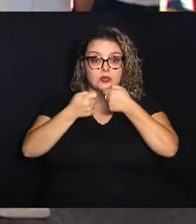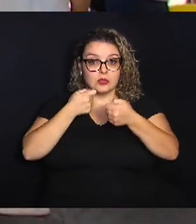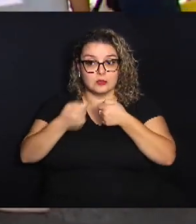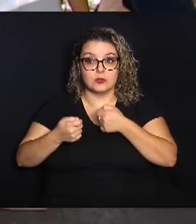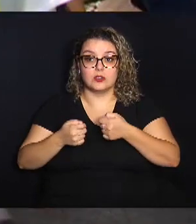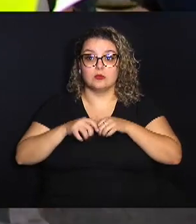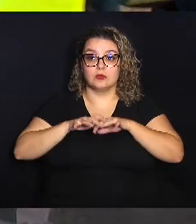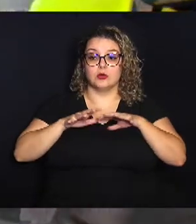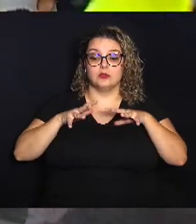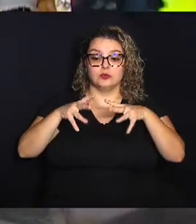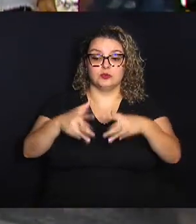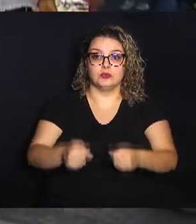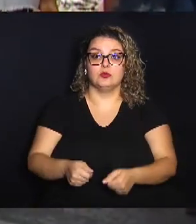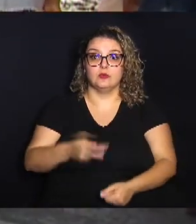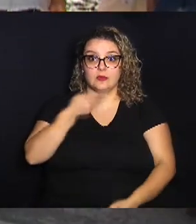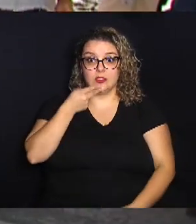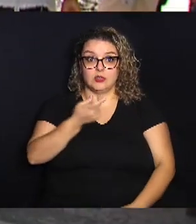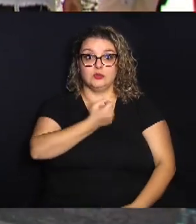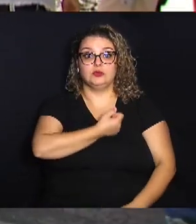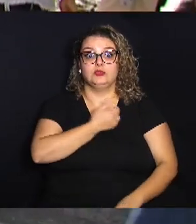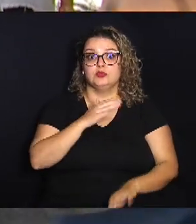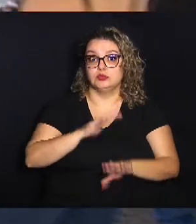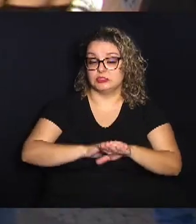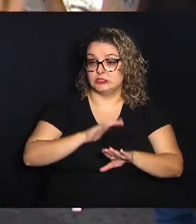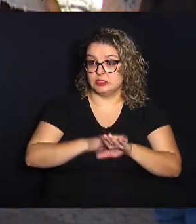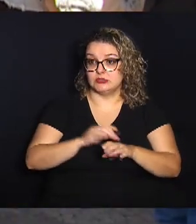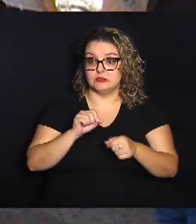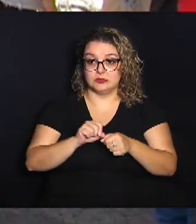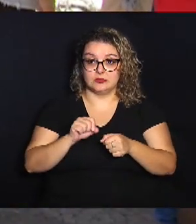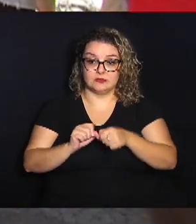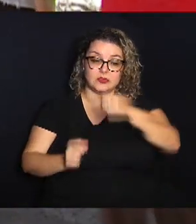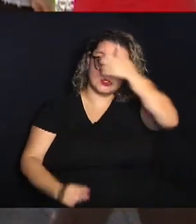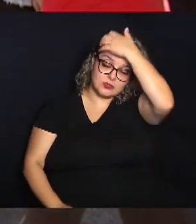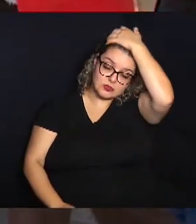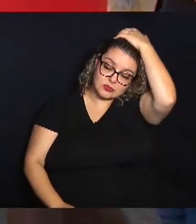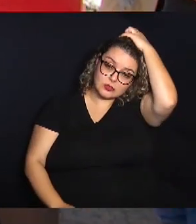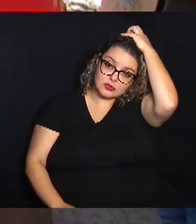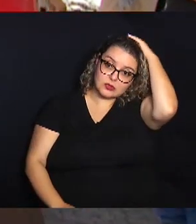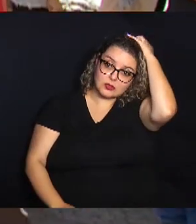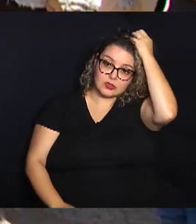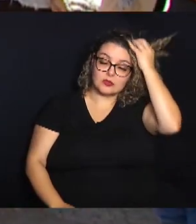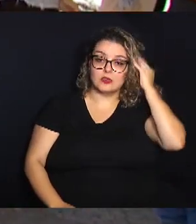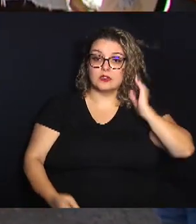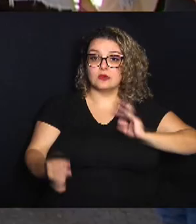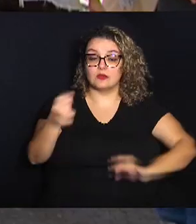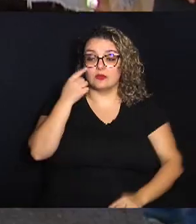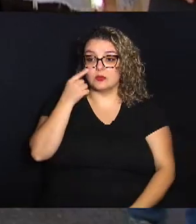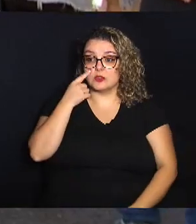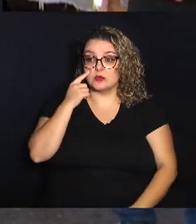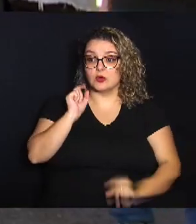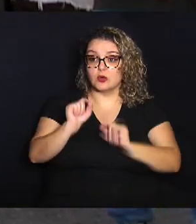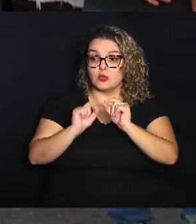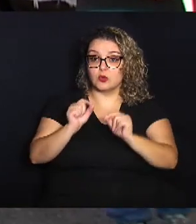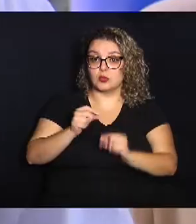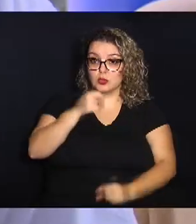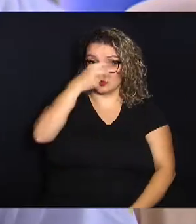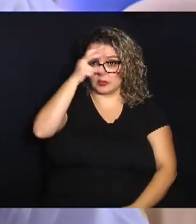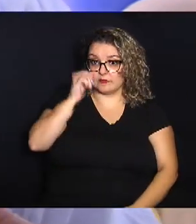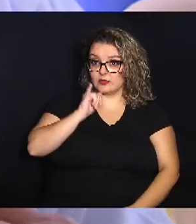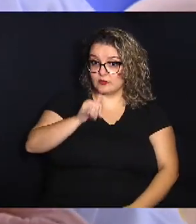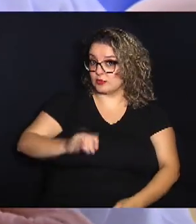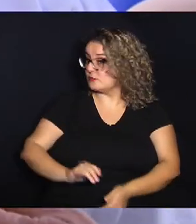falando sobre números, atividades que estão sendo realizadas aqui em Campinas. Vamos acompanhar primeiramente o que disse o prefeito, olha